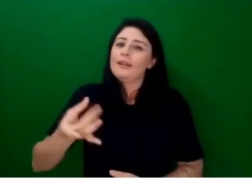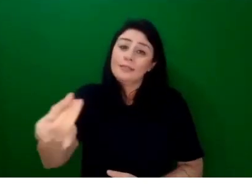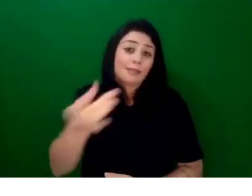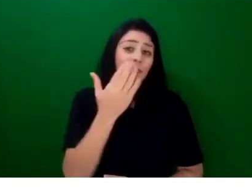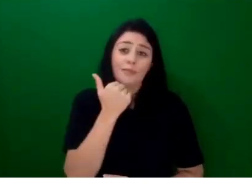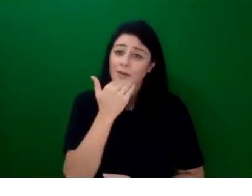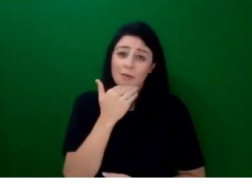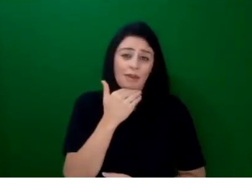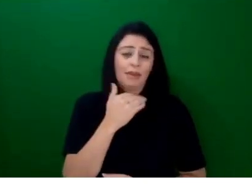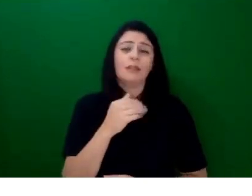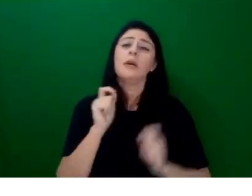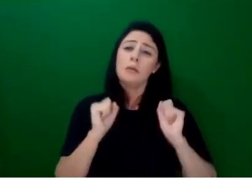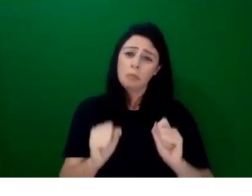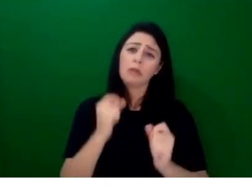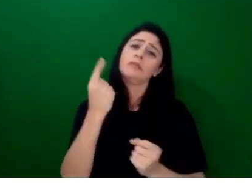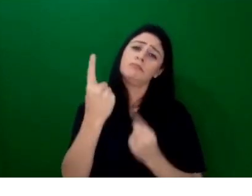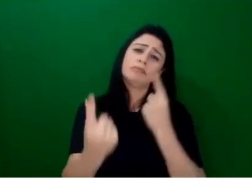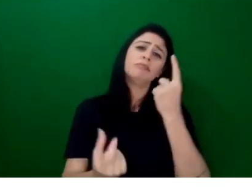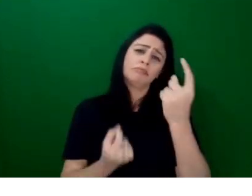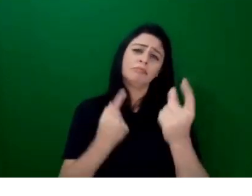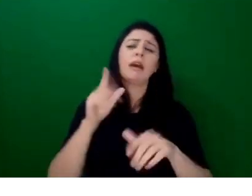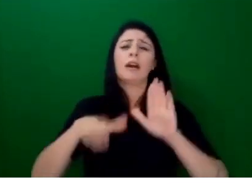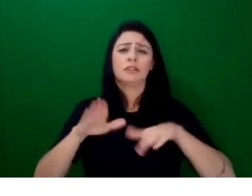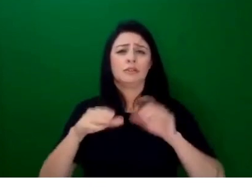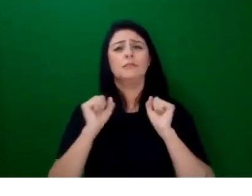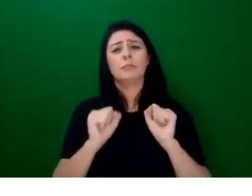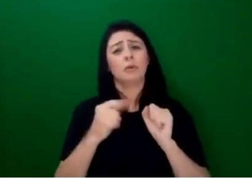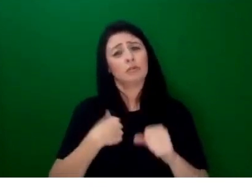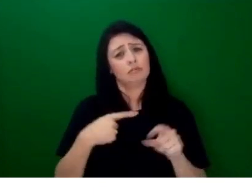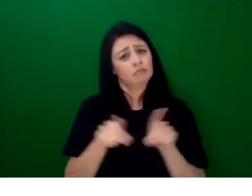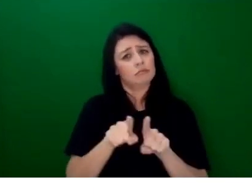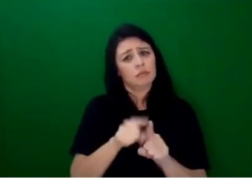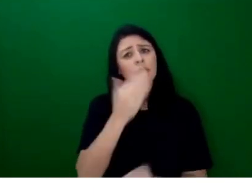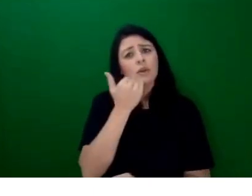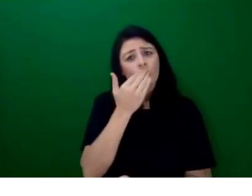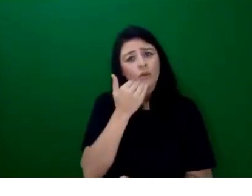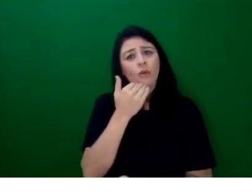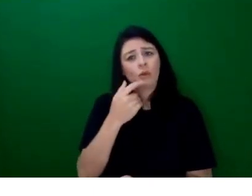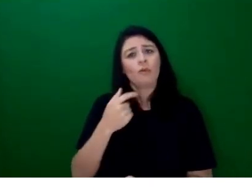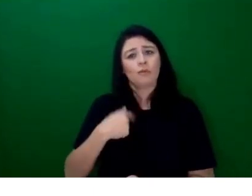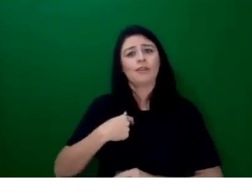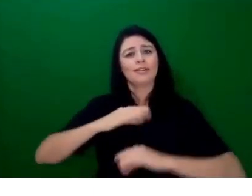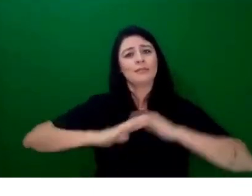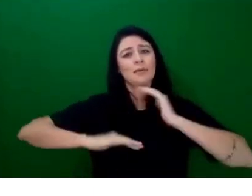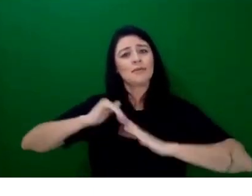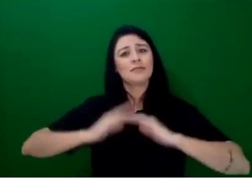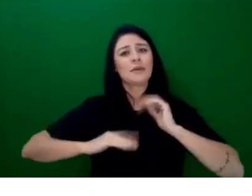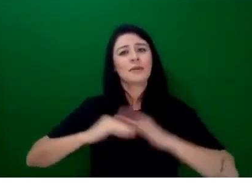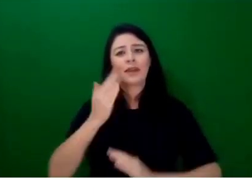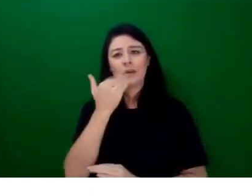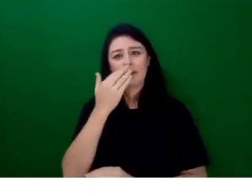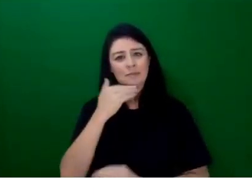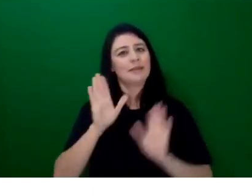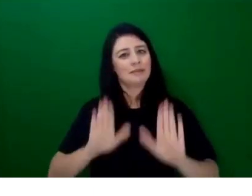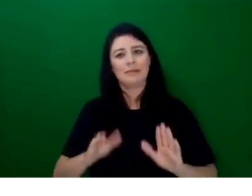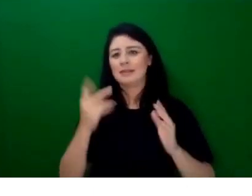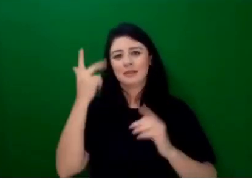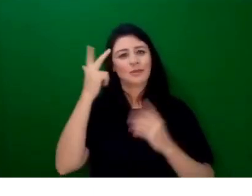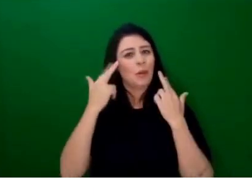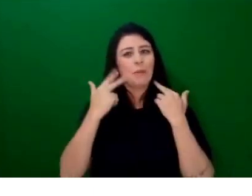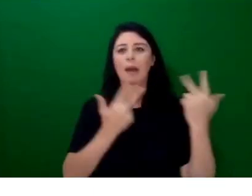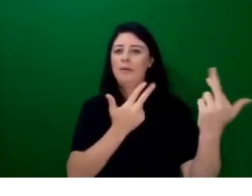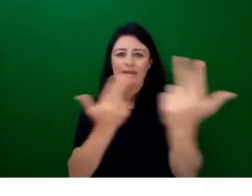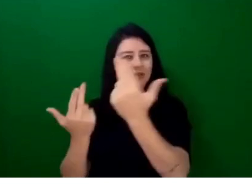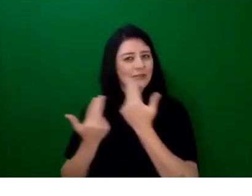vida. E tudo bem comer de vez em quando. Eu também como, eu fiz nutrição, mas eu sou normal, sou como qualquer outra